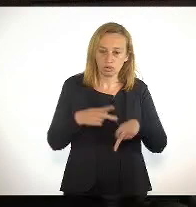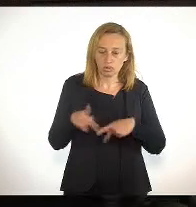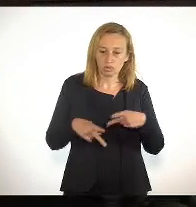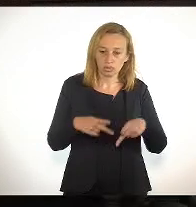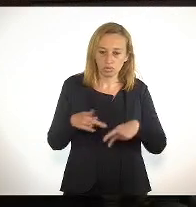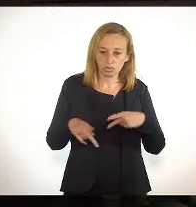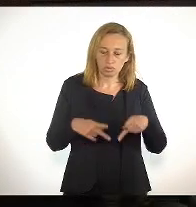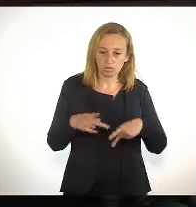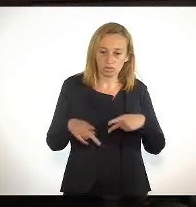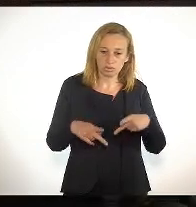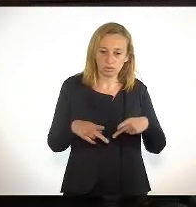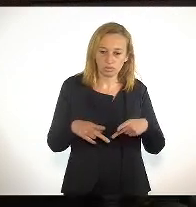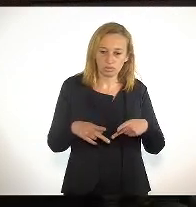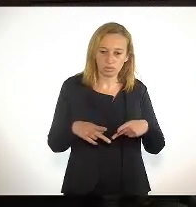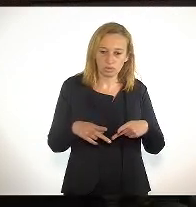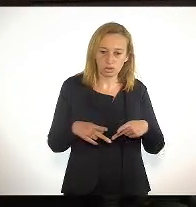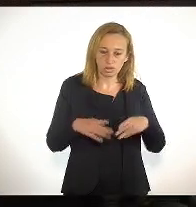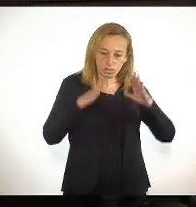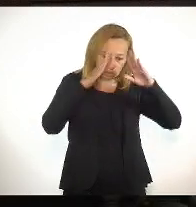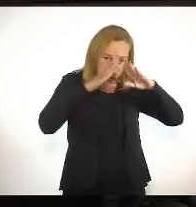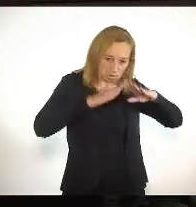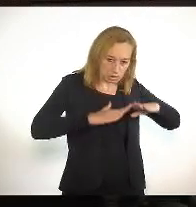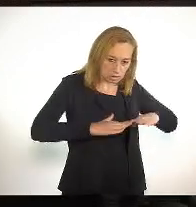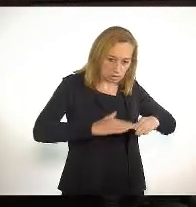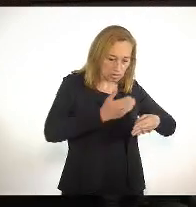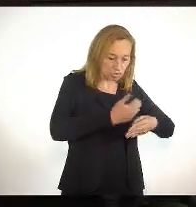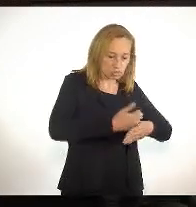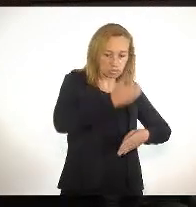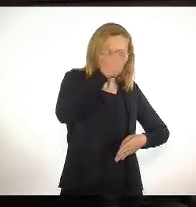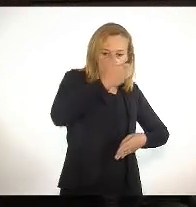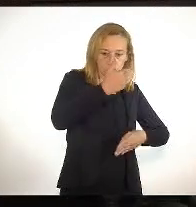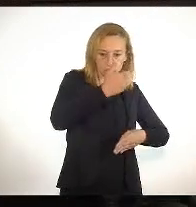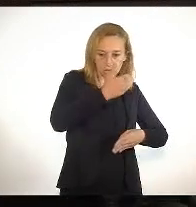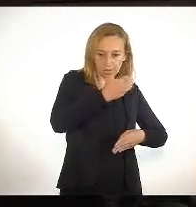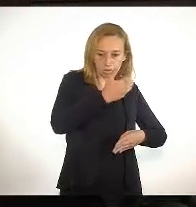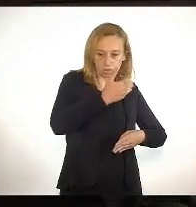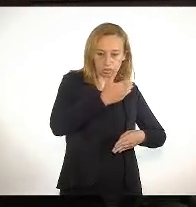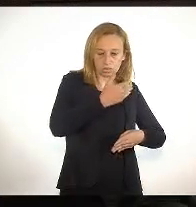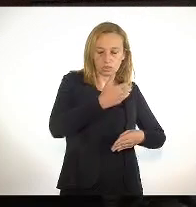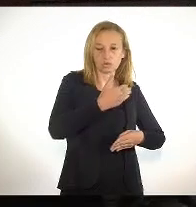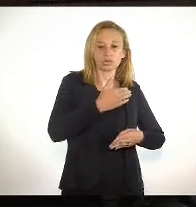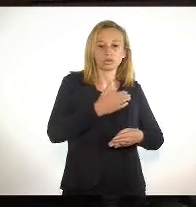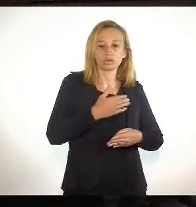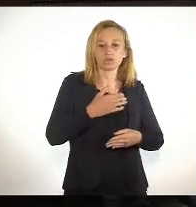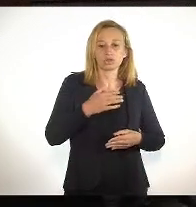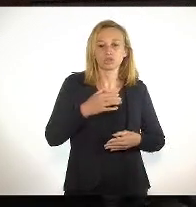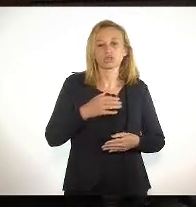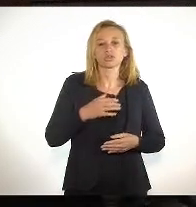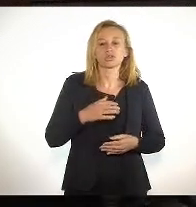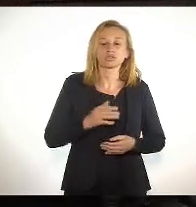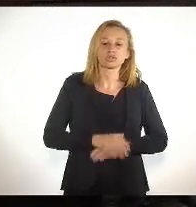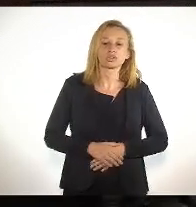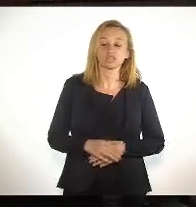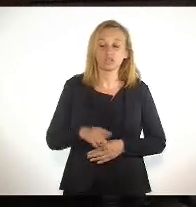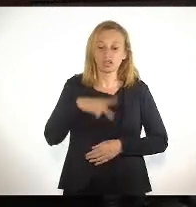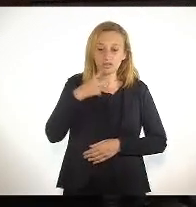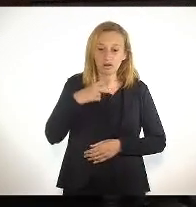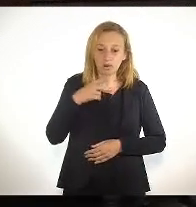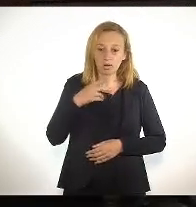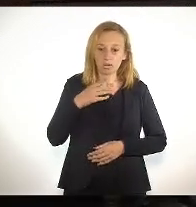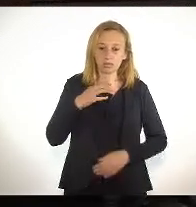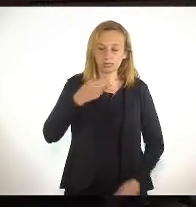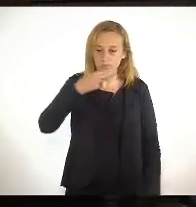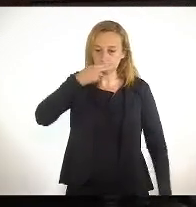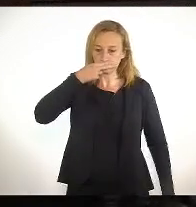das Lamentações, em Jerusalém, e depois ainda citou Hitler, dizendo que Hitler